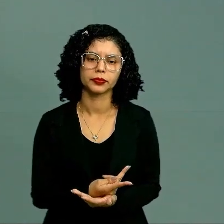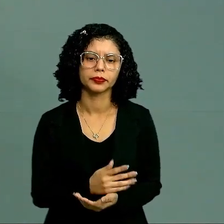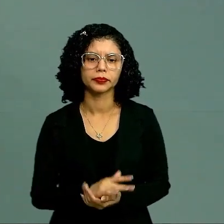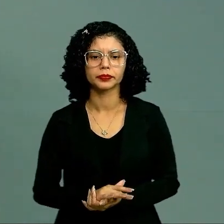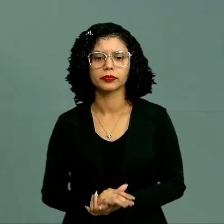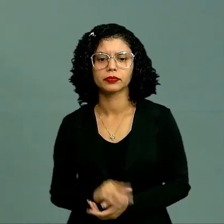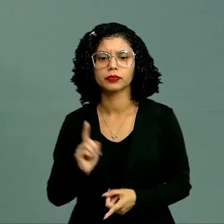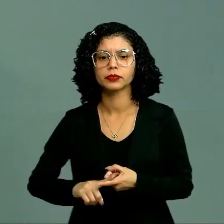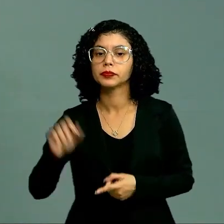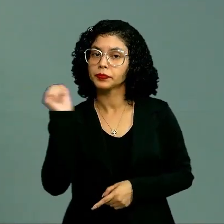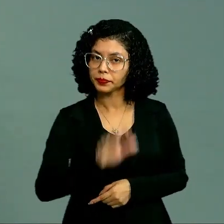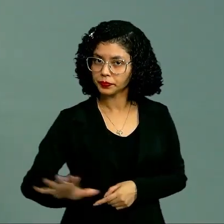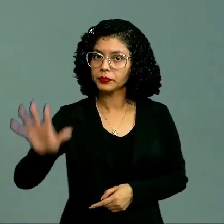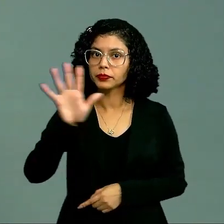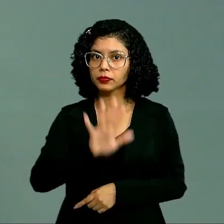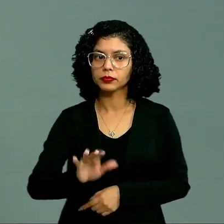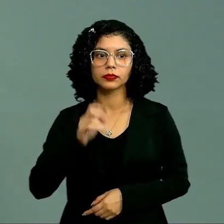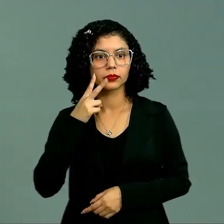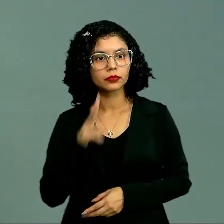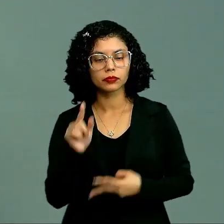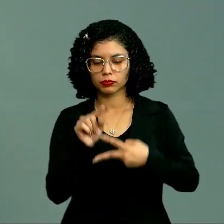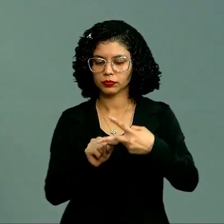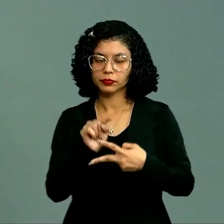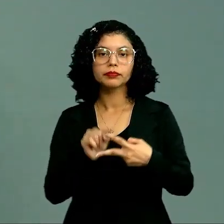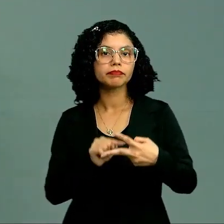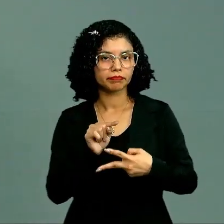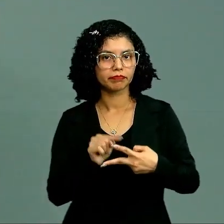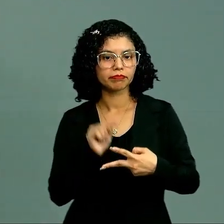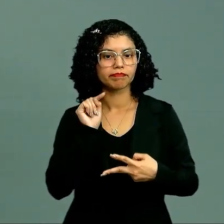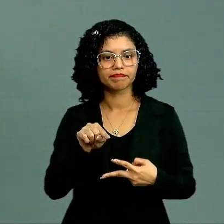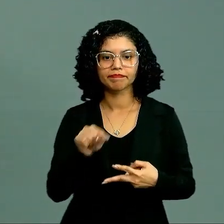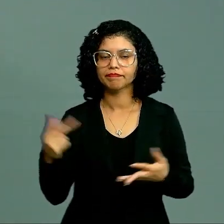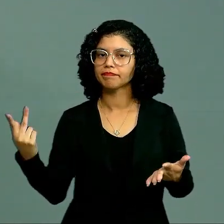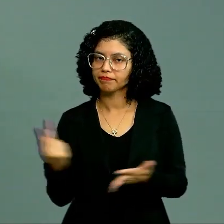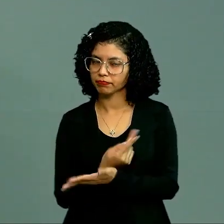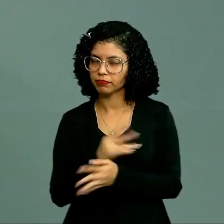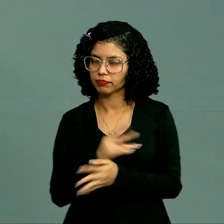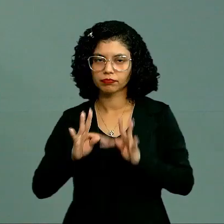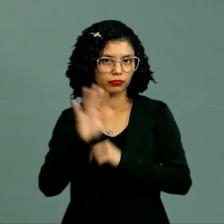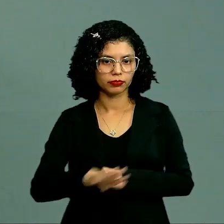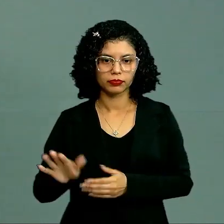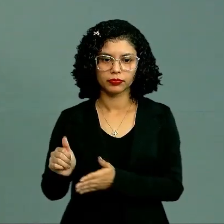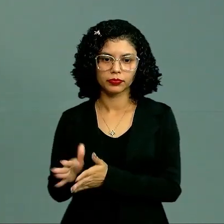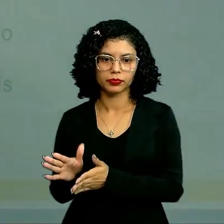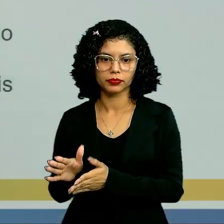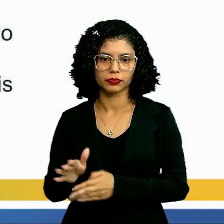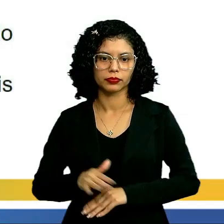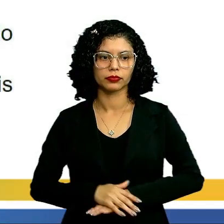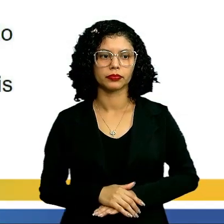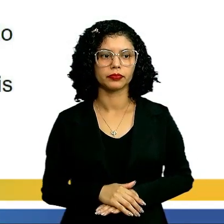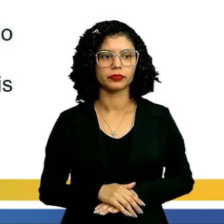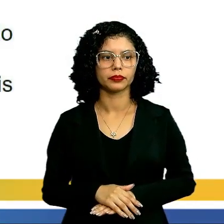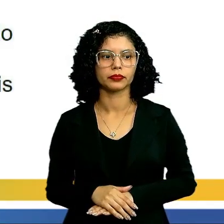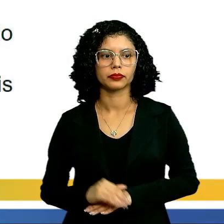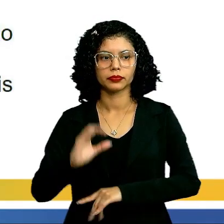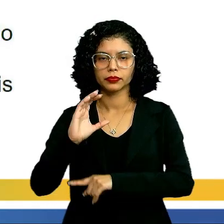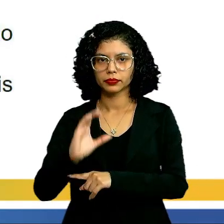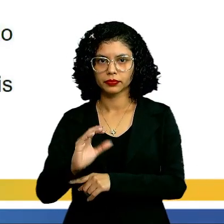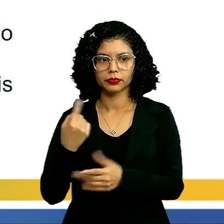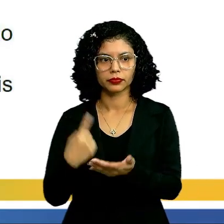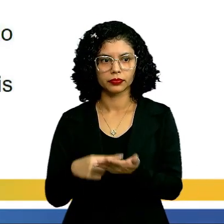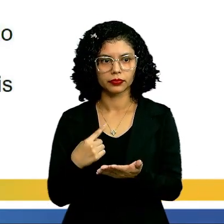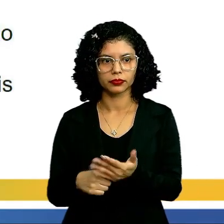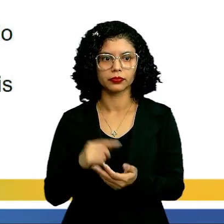relação nenhuma, porque geralmente você fica entre duas. Então, essa é daquelas que você descarta de primeiro. Na letra